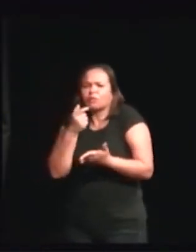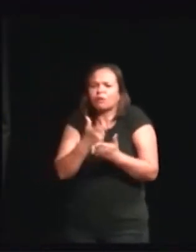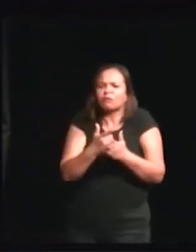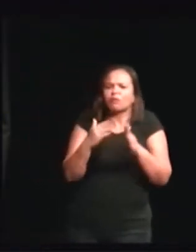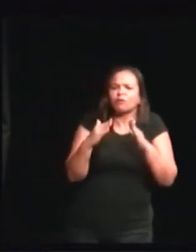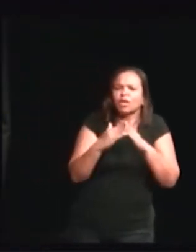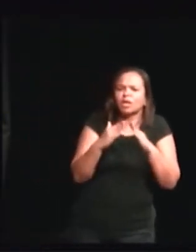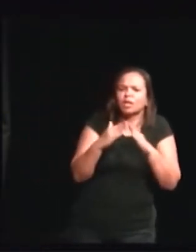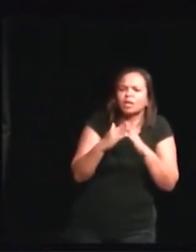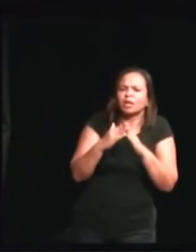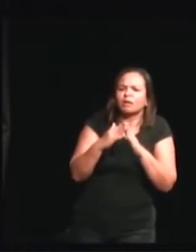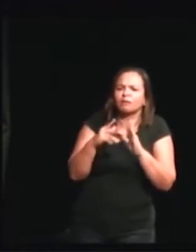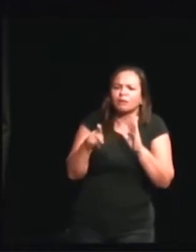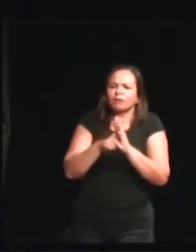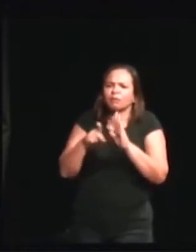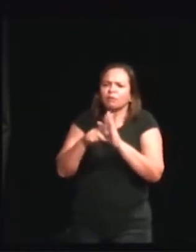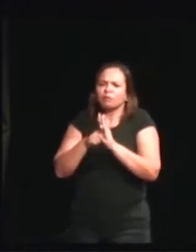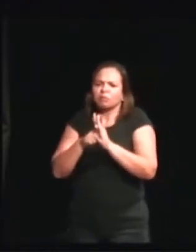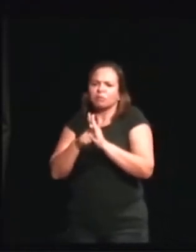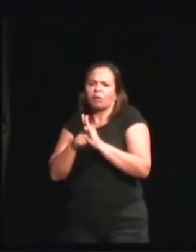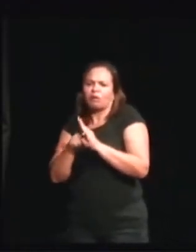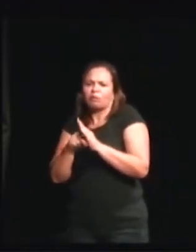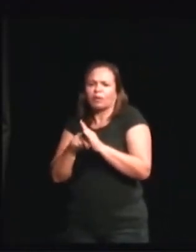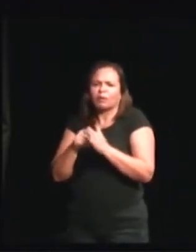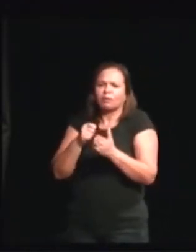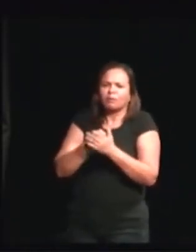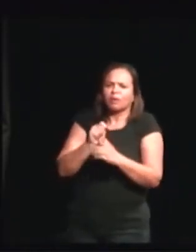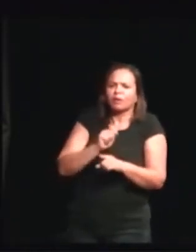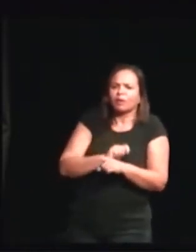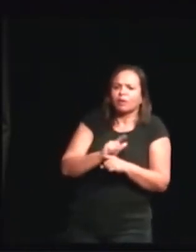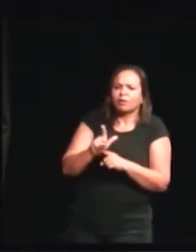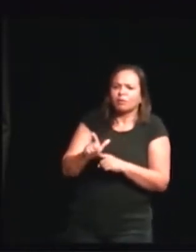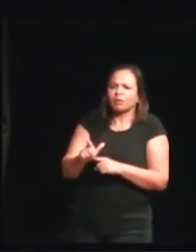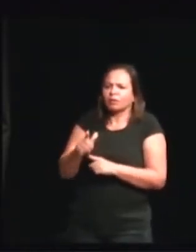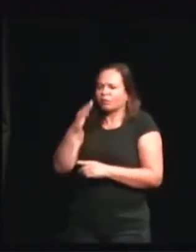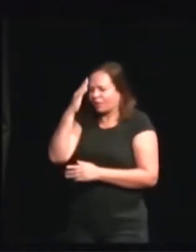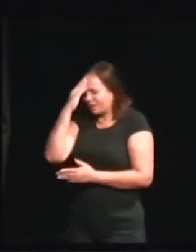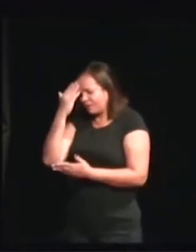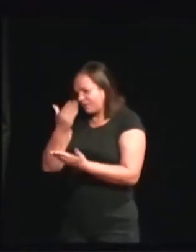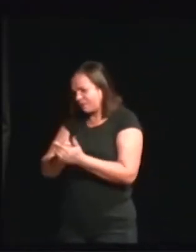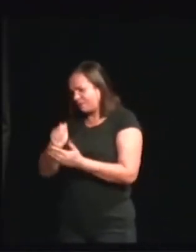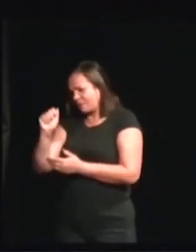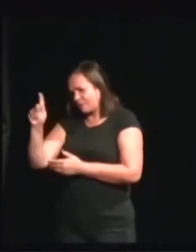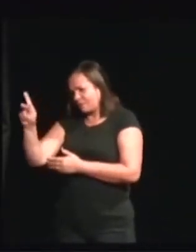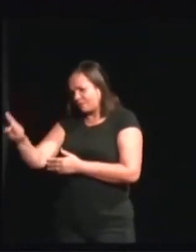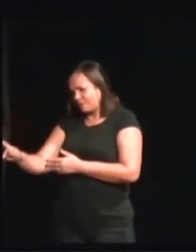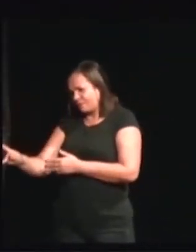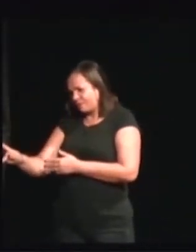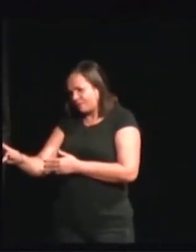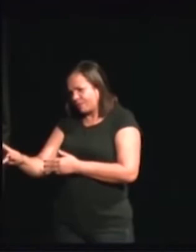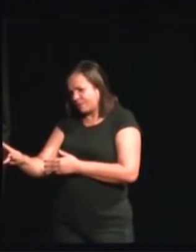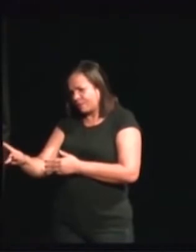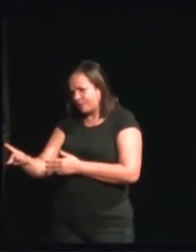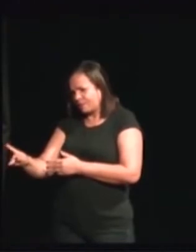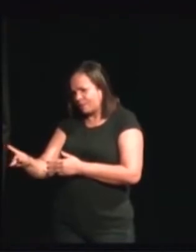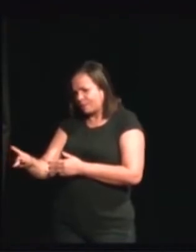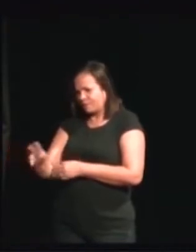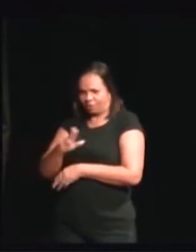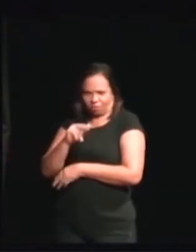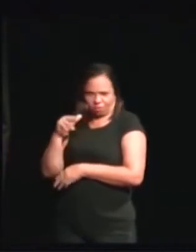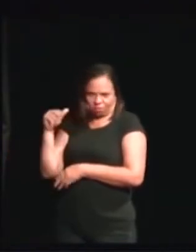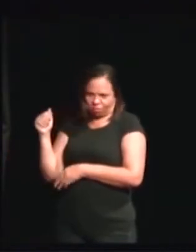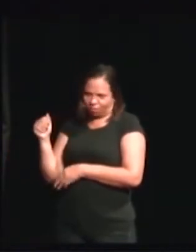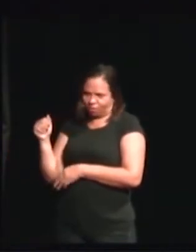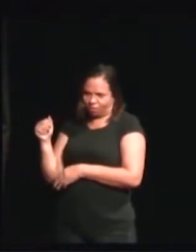aluguel e ainda acreditar na fantasia de que vai se aposentar? A gente está aqui